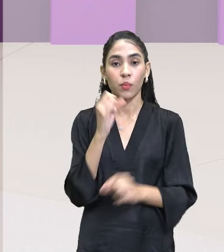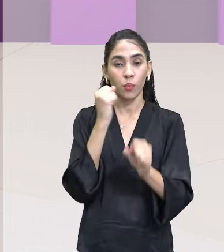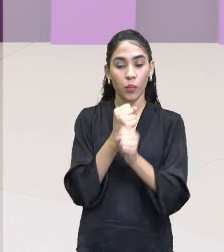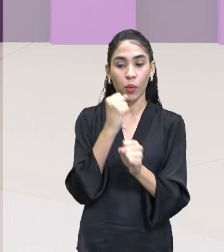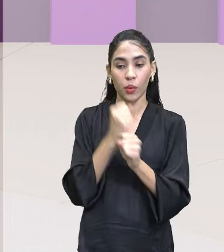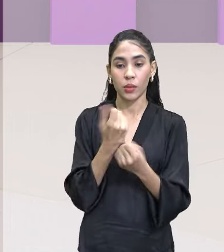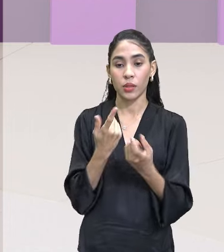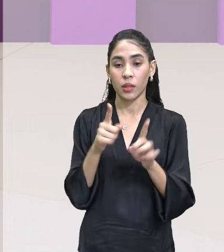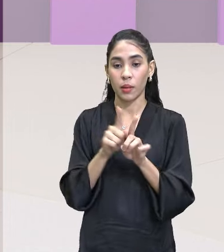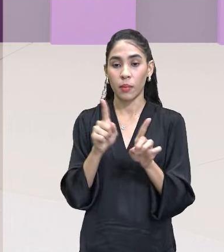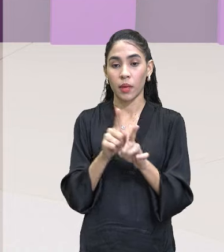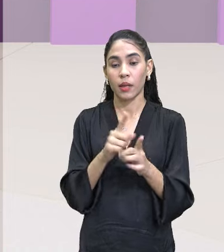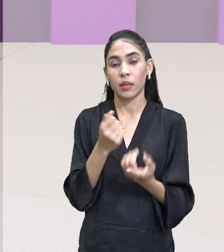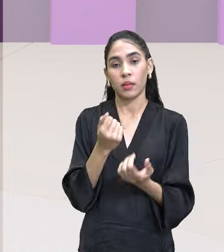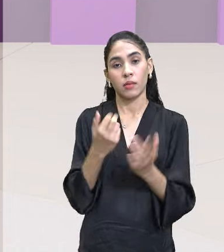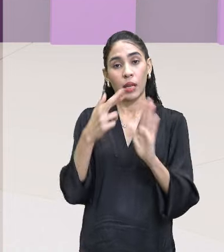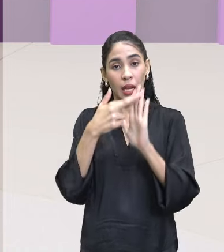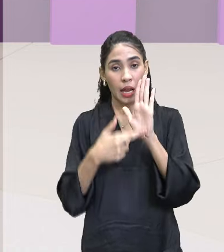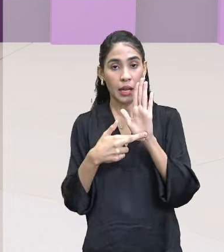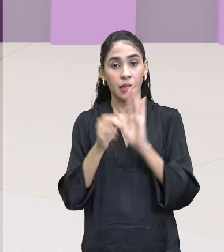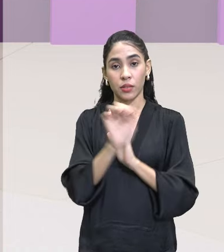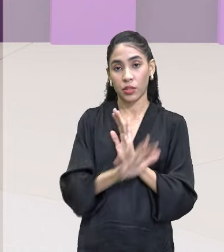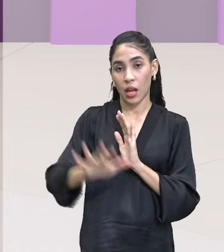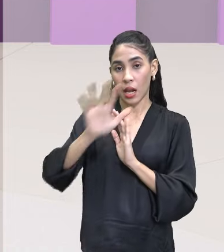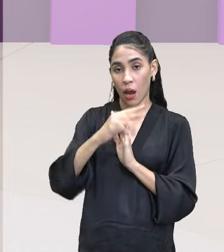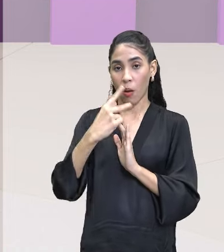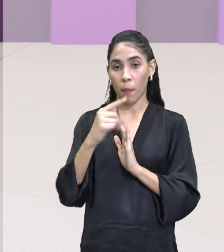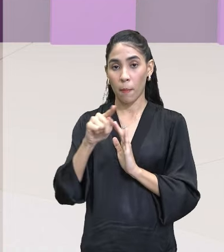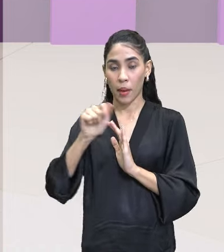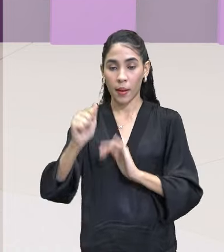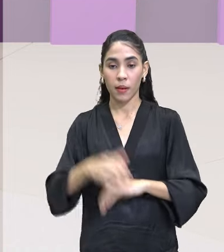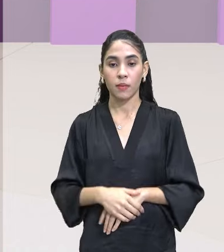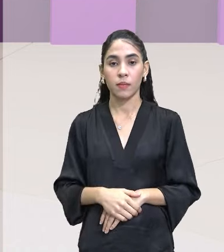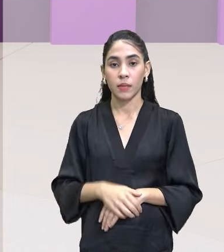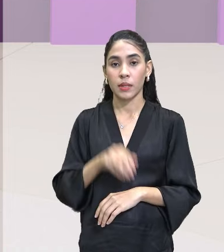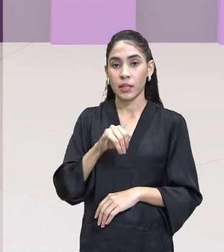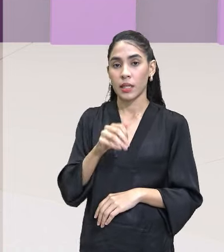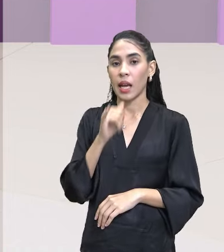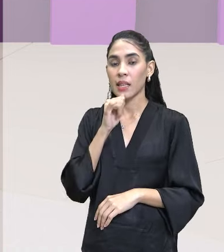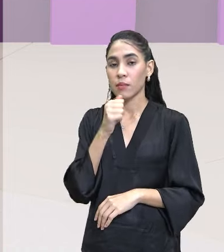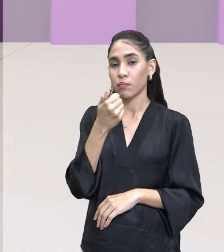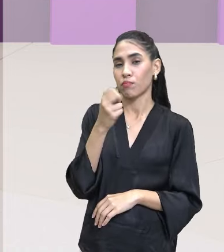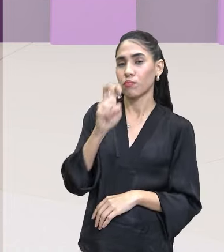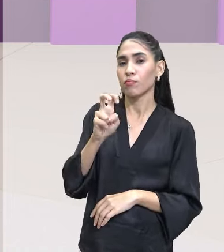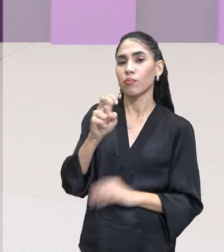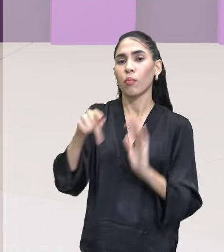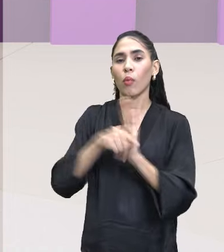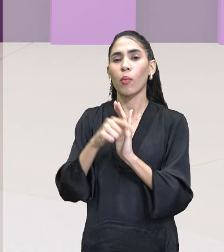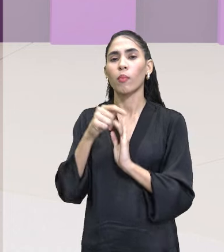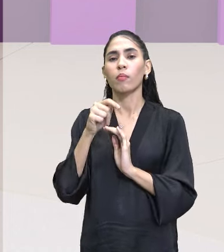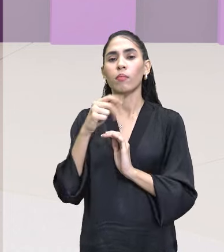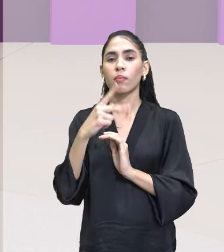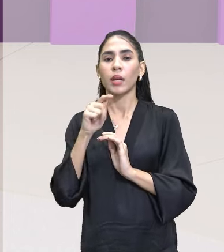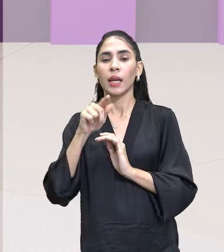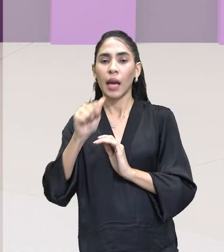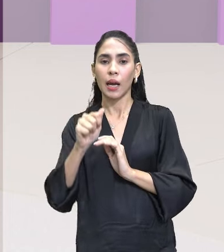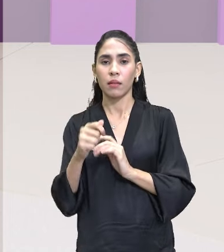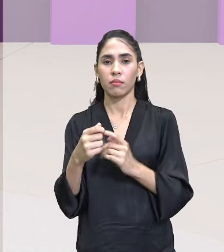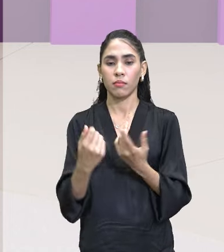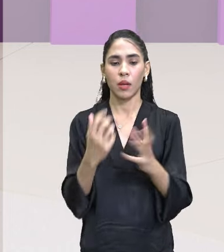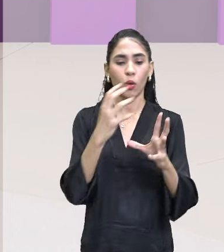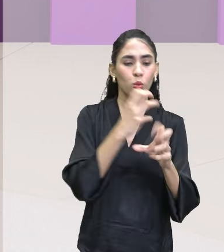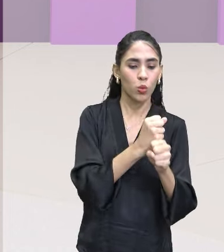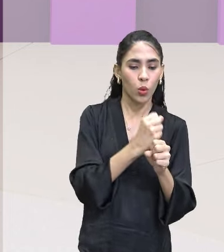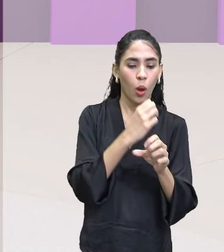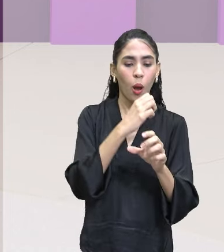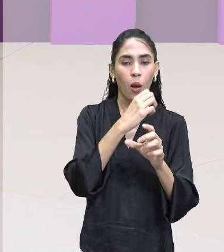termo geral de uma PA. Então, se eu quero saber, por exemplo, o 15º termo de uma PA, eu não preciso ir somando de um por